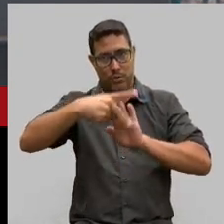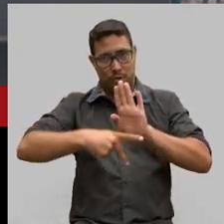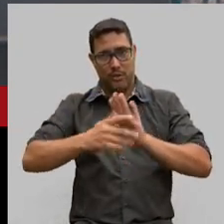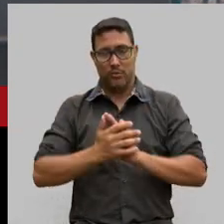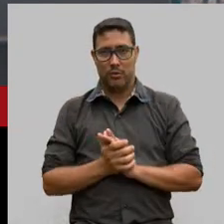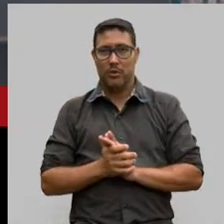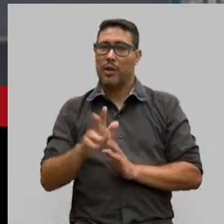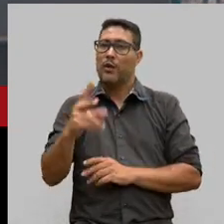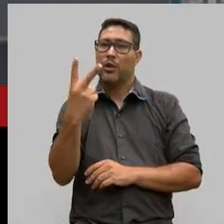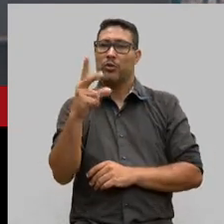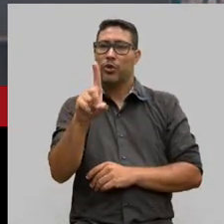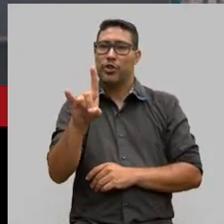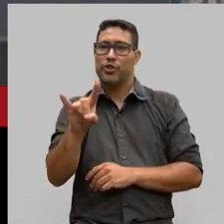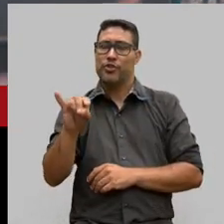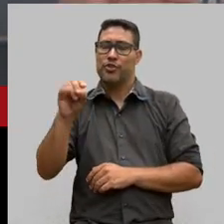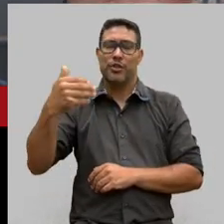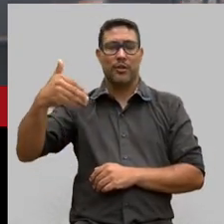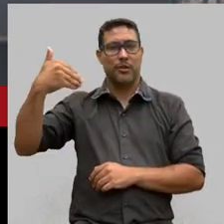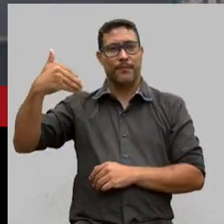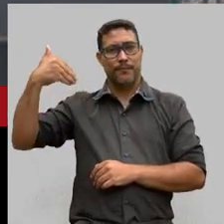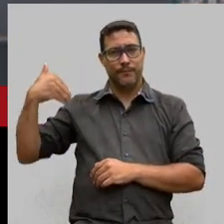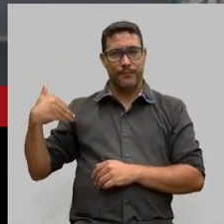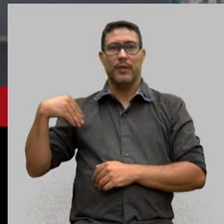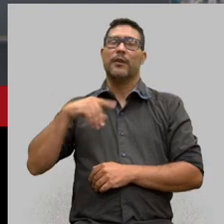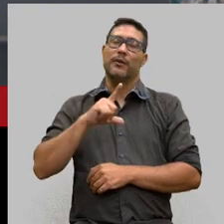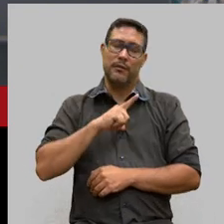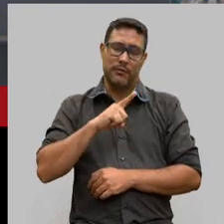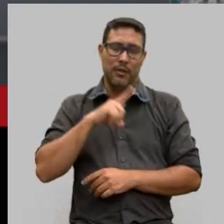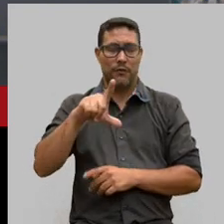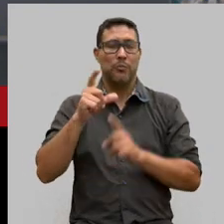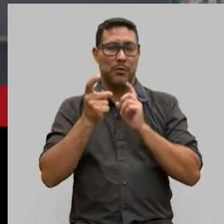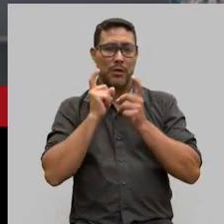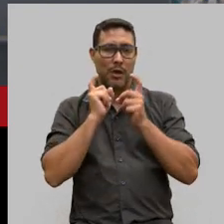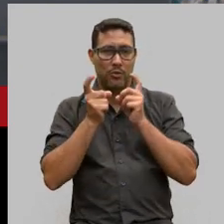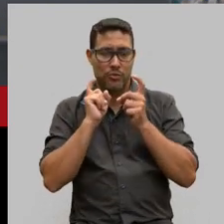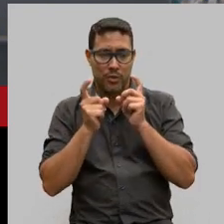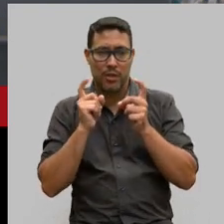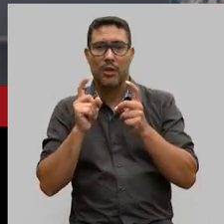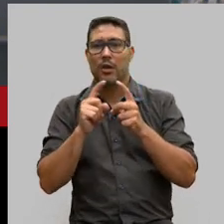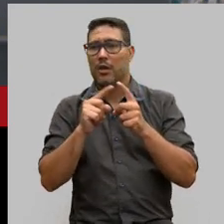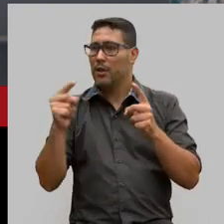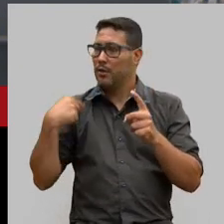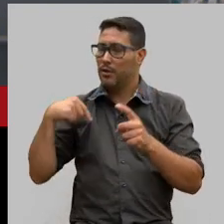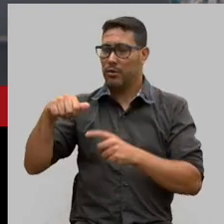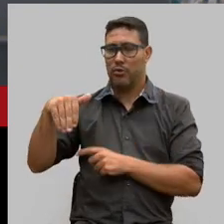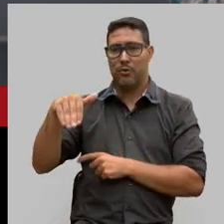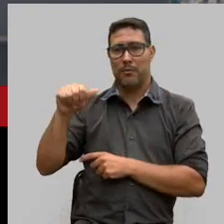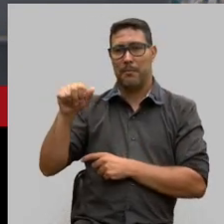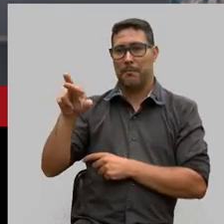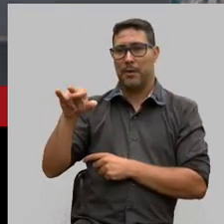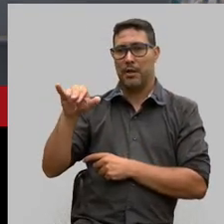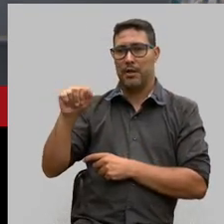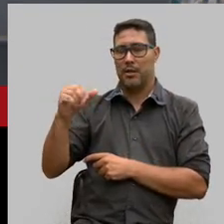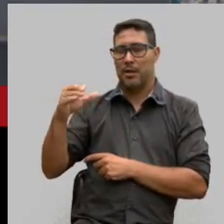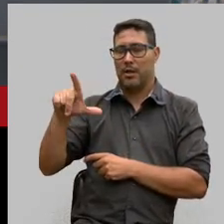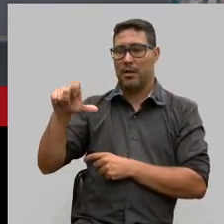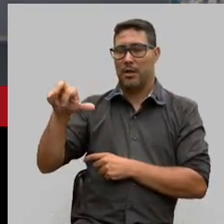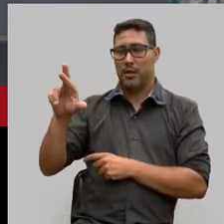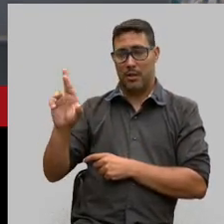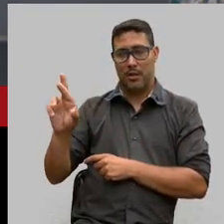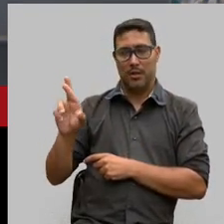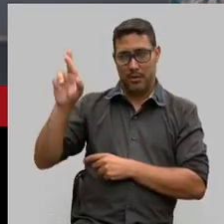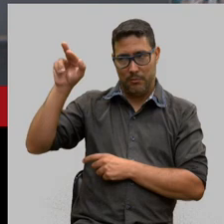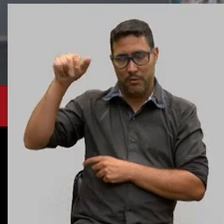dois dias atrás uma audiência eh presidida pela Maria Clara marra sobre autismo nós achamos